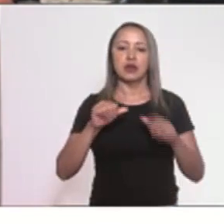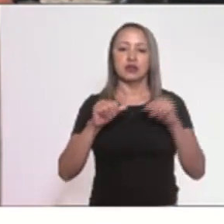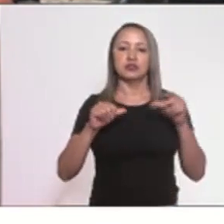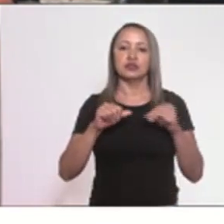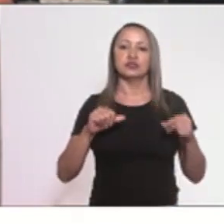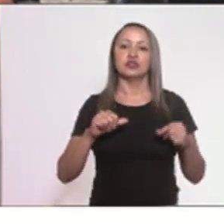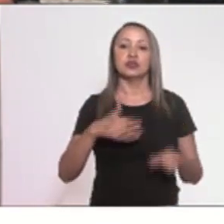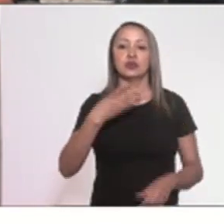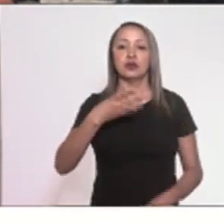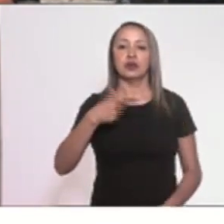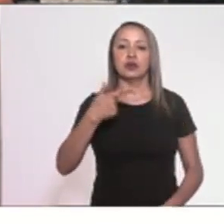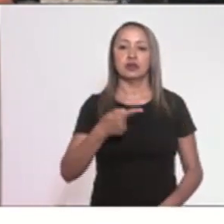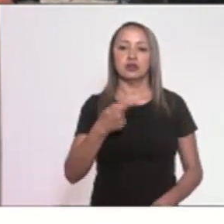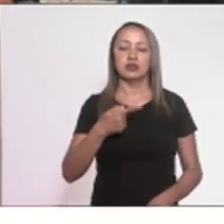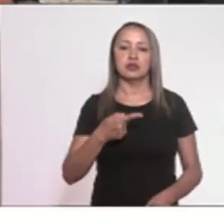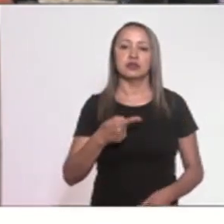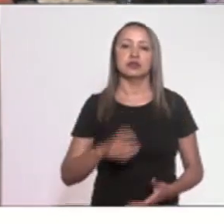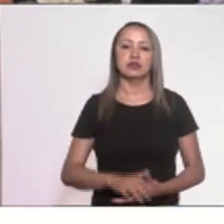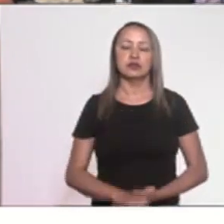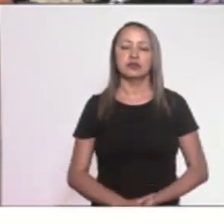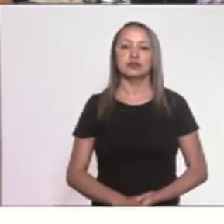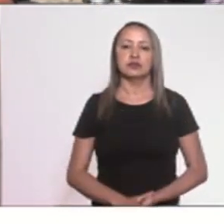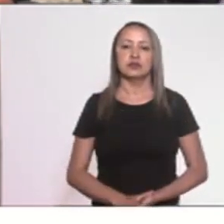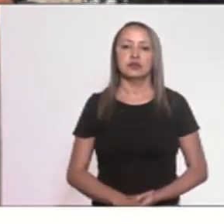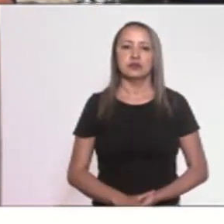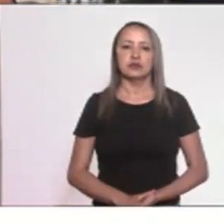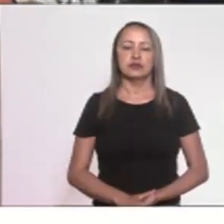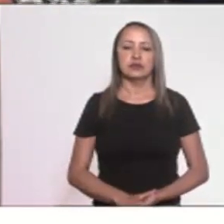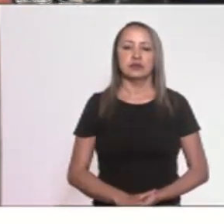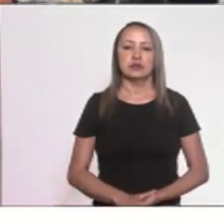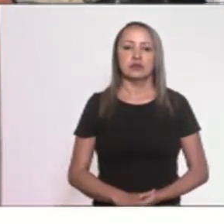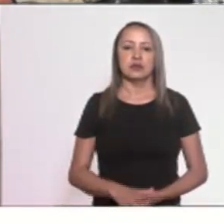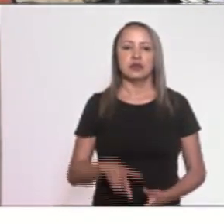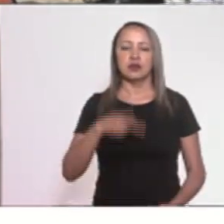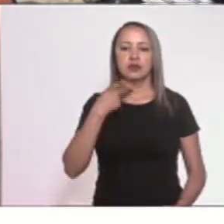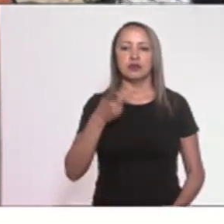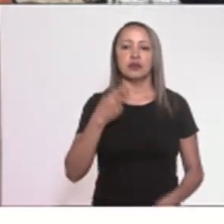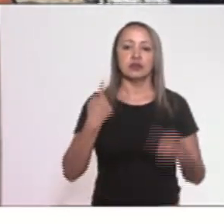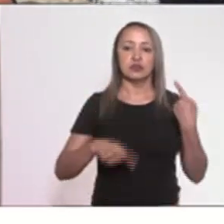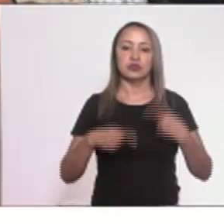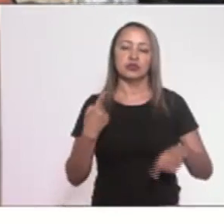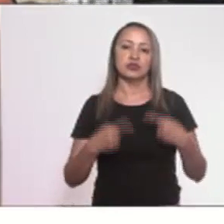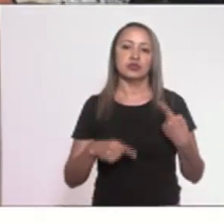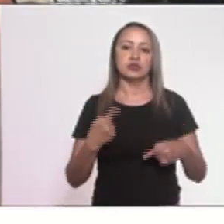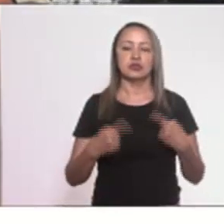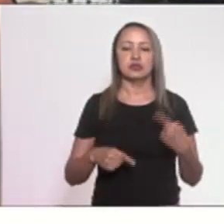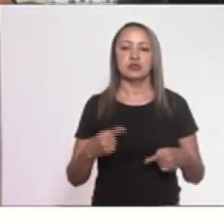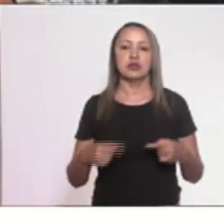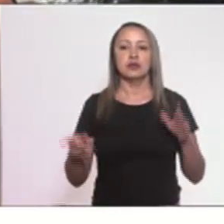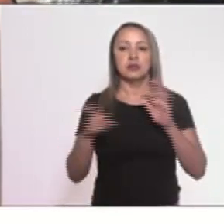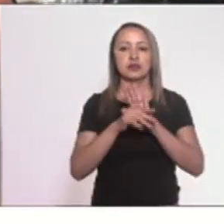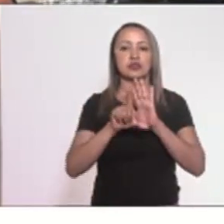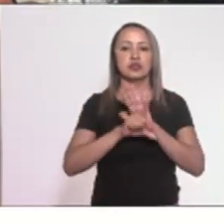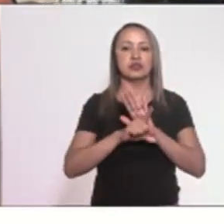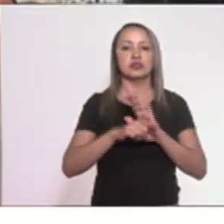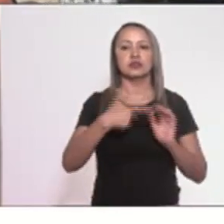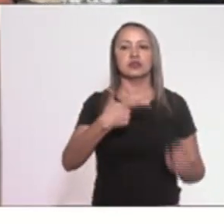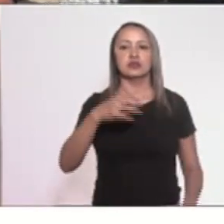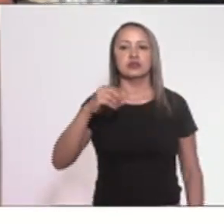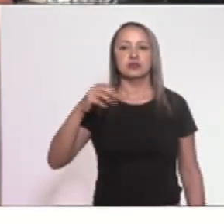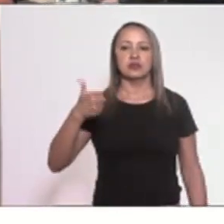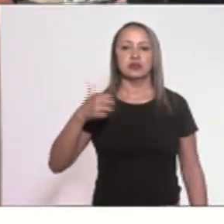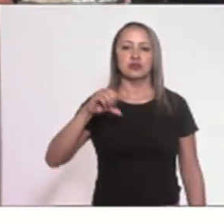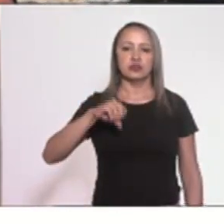Regimento Interno, em tramitação ordinária em primeira discussão, projeto de lei 48/2019, de autoria do